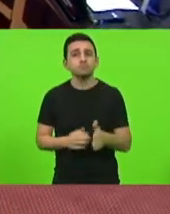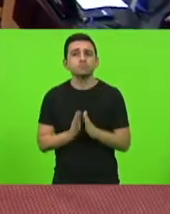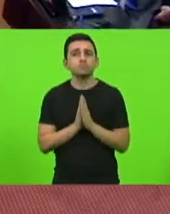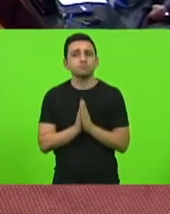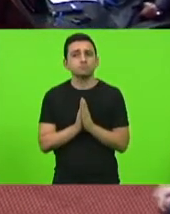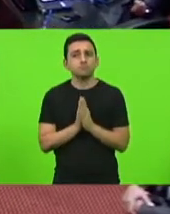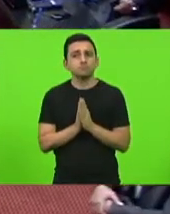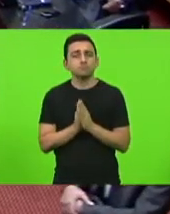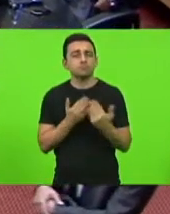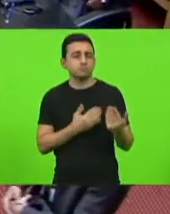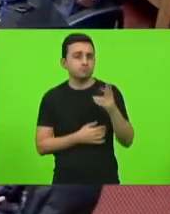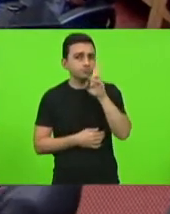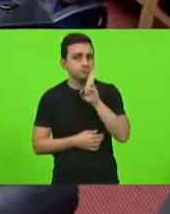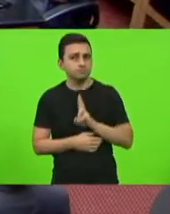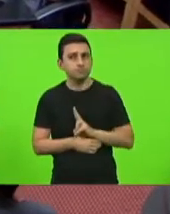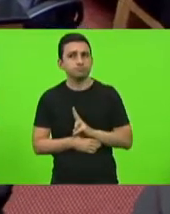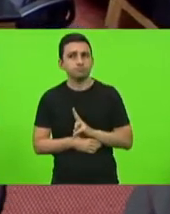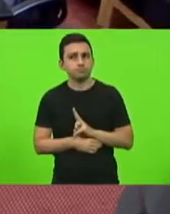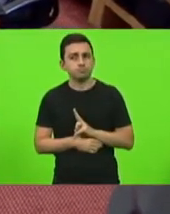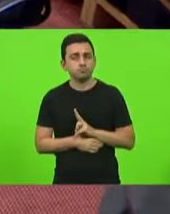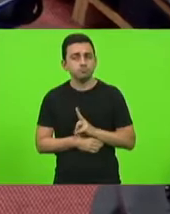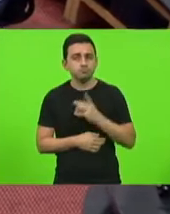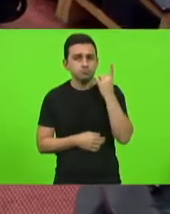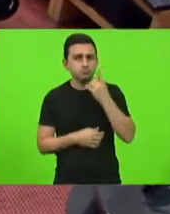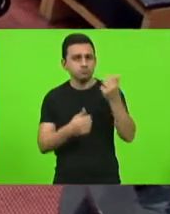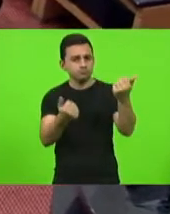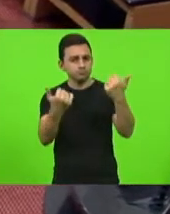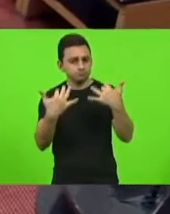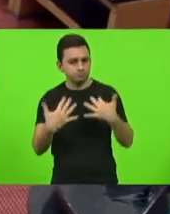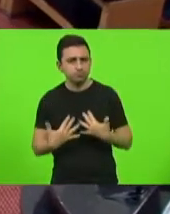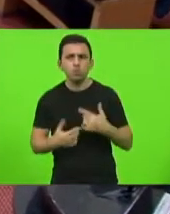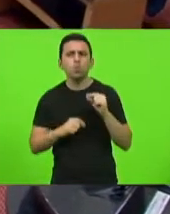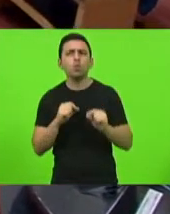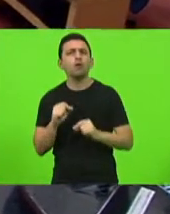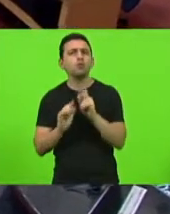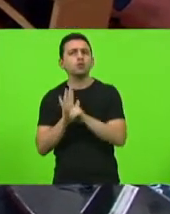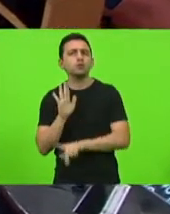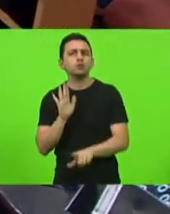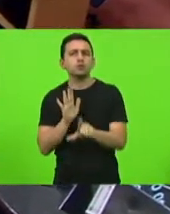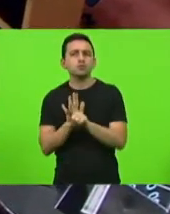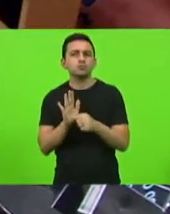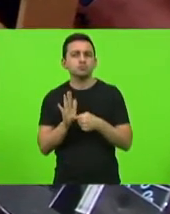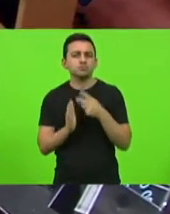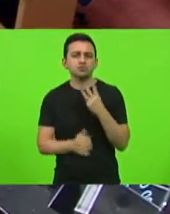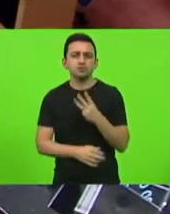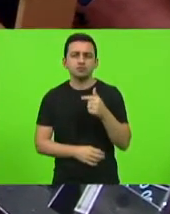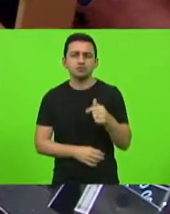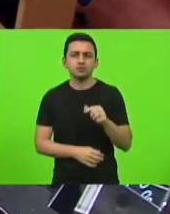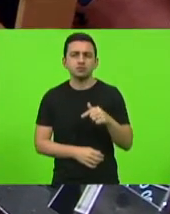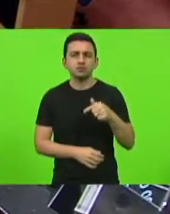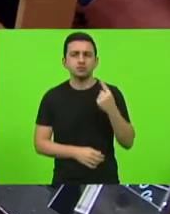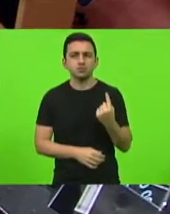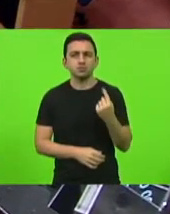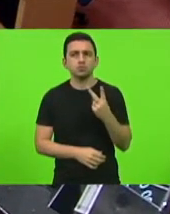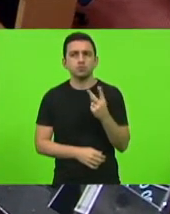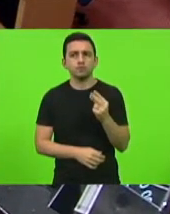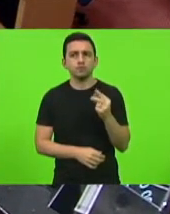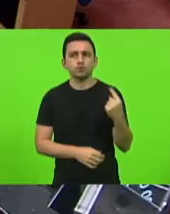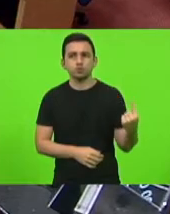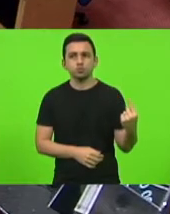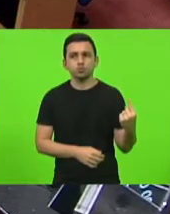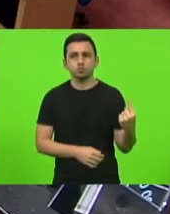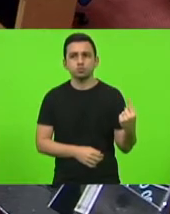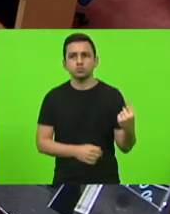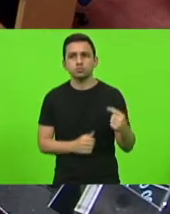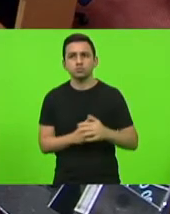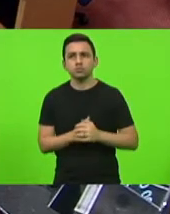ao deputado Ivan Nats, se ele puder nos explicar o que se trata o projeto de lei 3.771 de 2021.